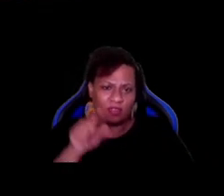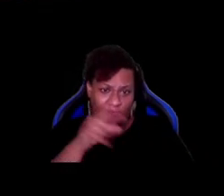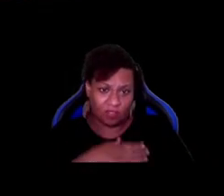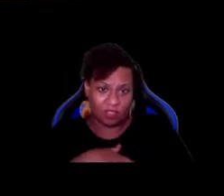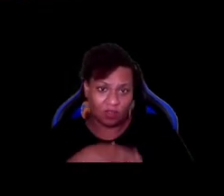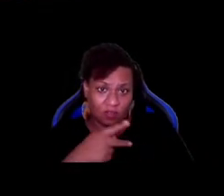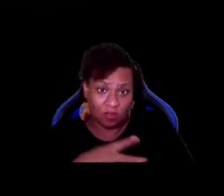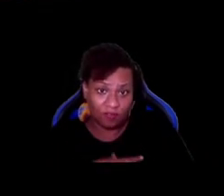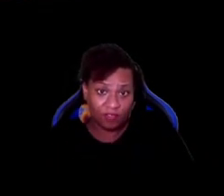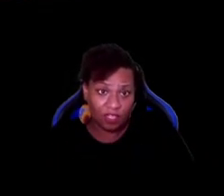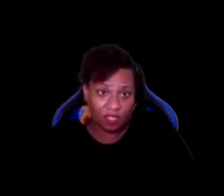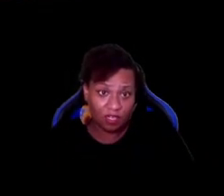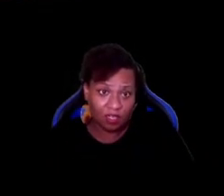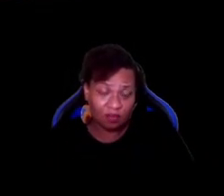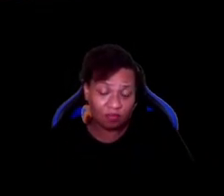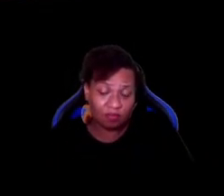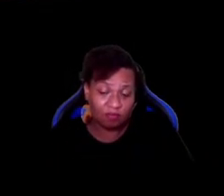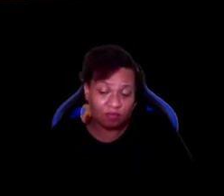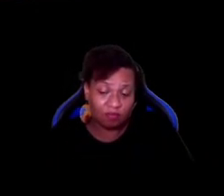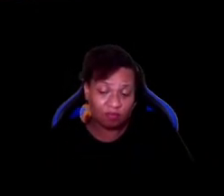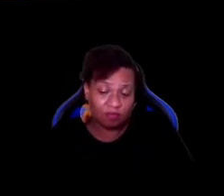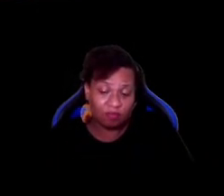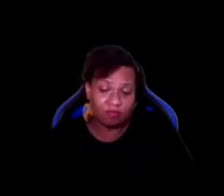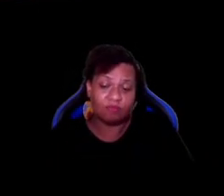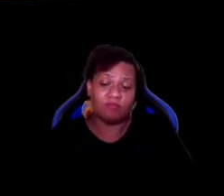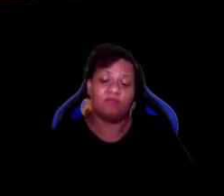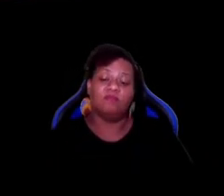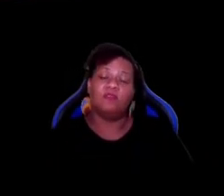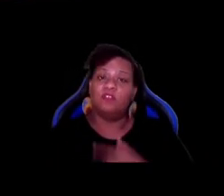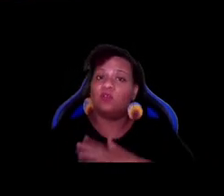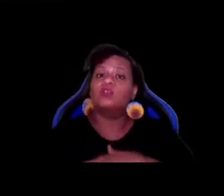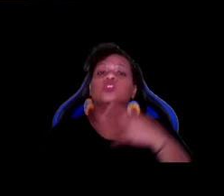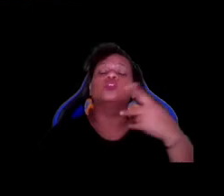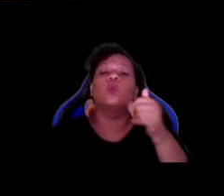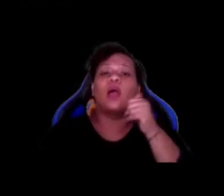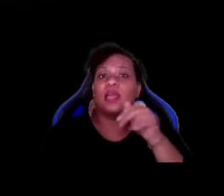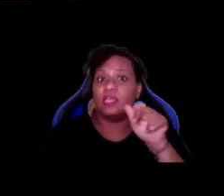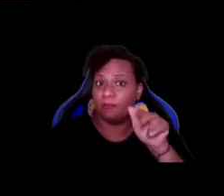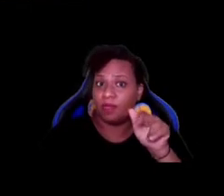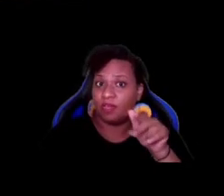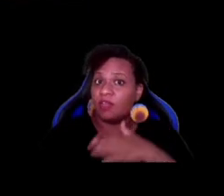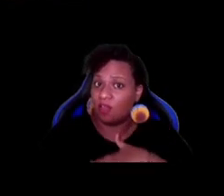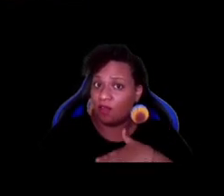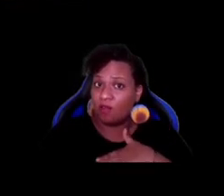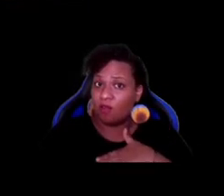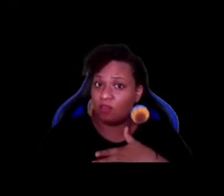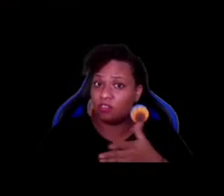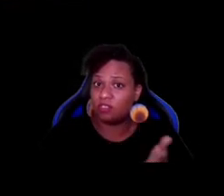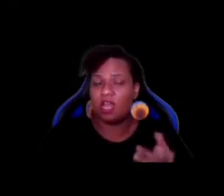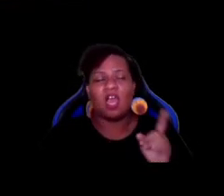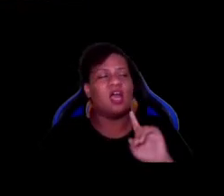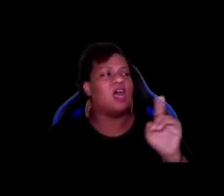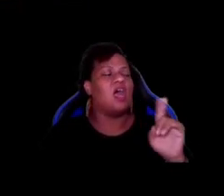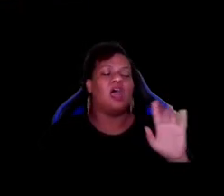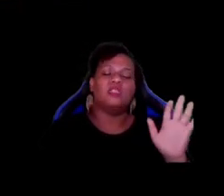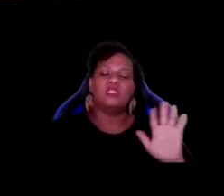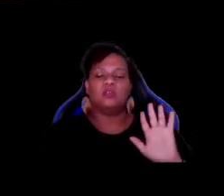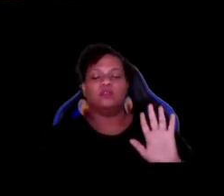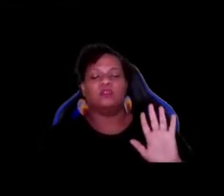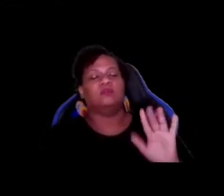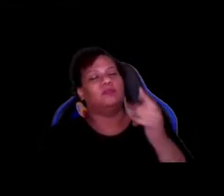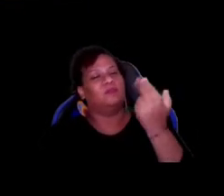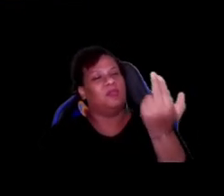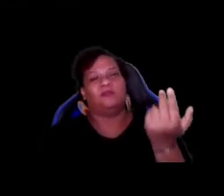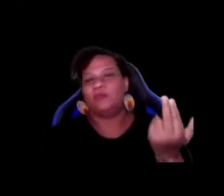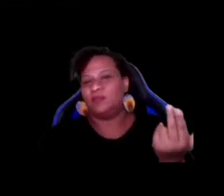filha? Você gostaria que fizesse assim com a sua irmã? Não, Quinha, não sei o quê, perereiro. Então, é a